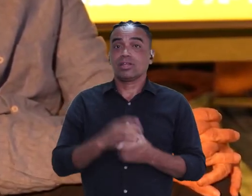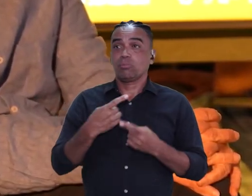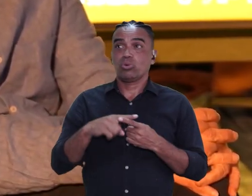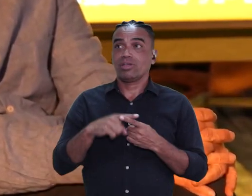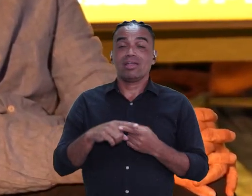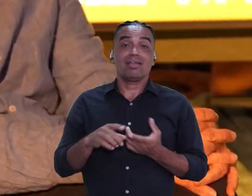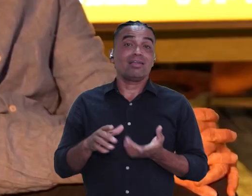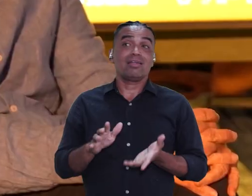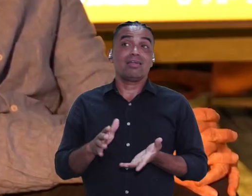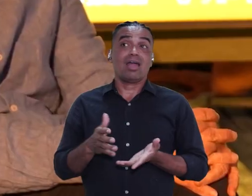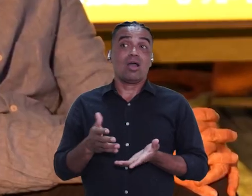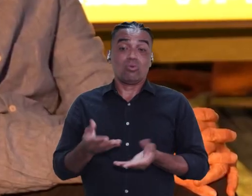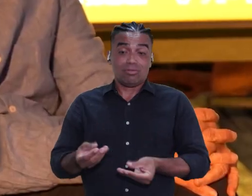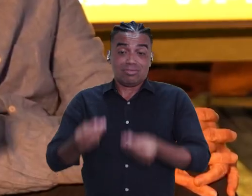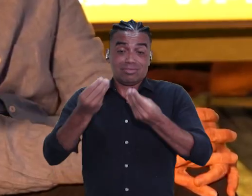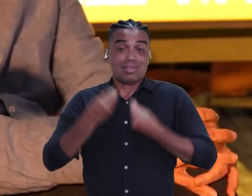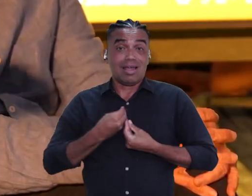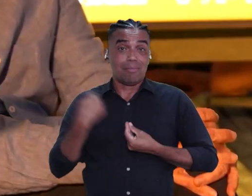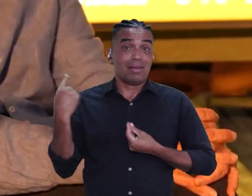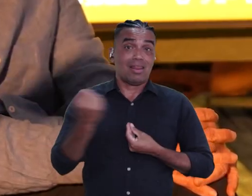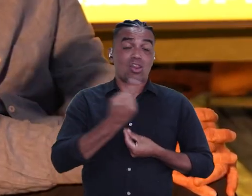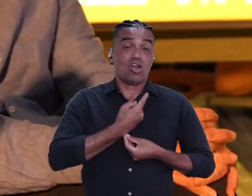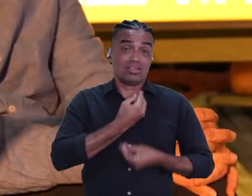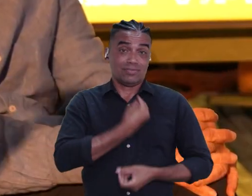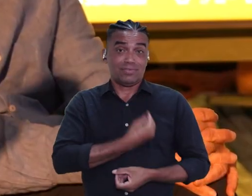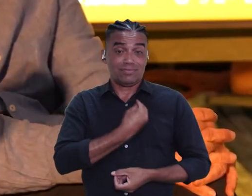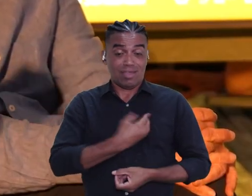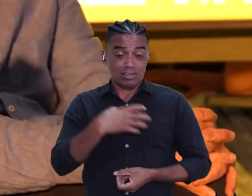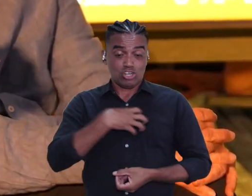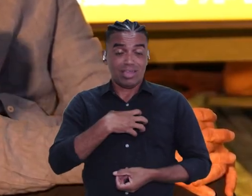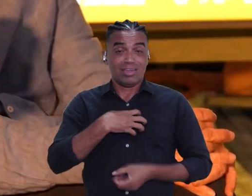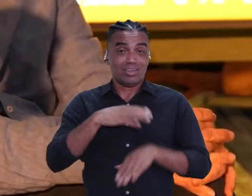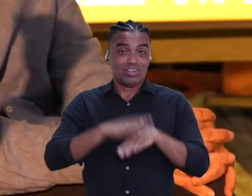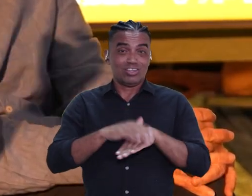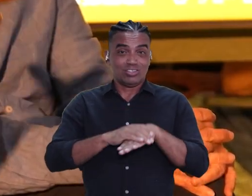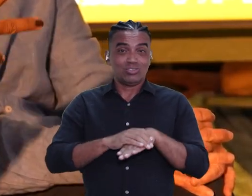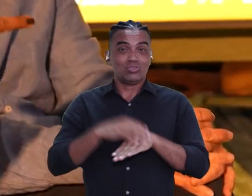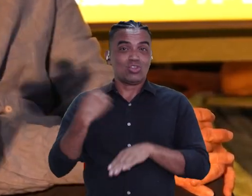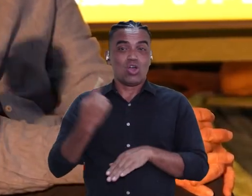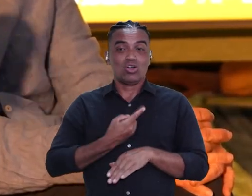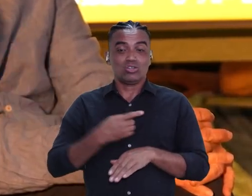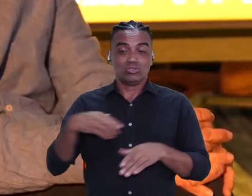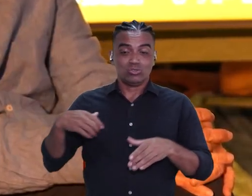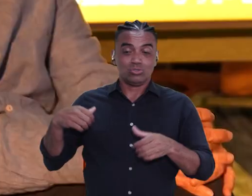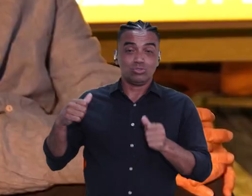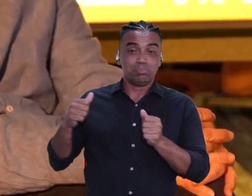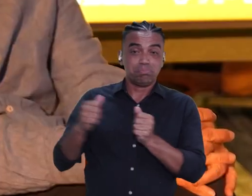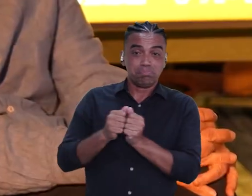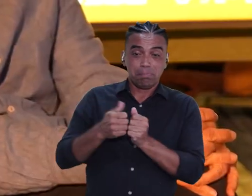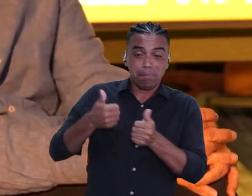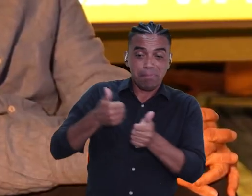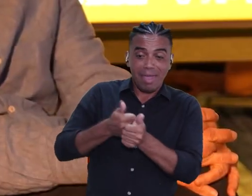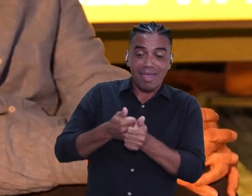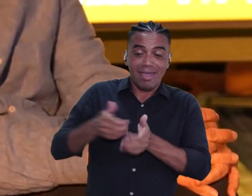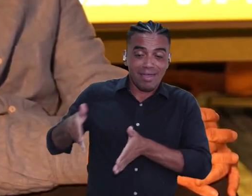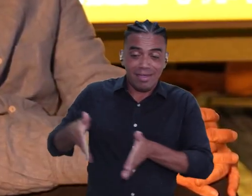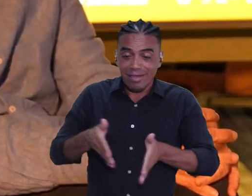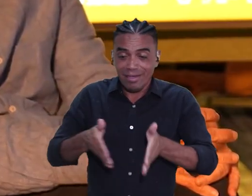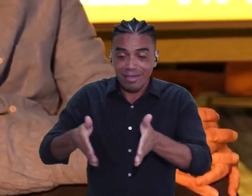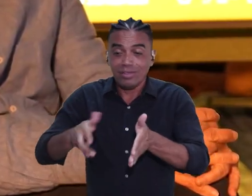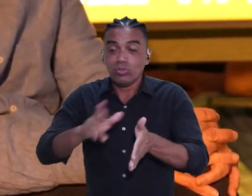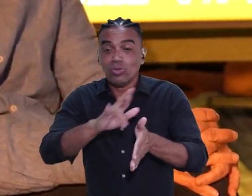não nos deixam dignamente viver do nosso jeito, na beira do nosso rio, com a